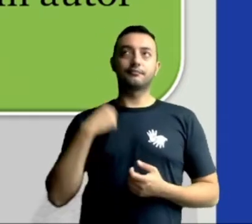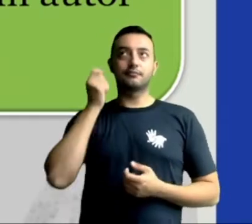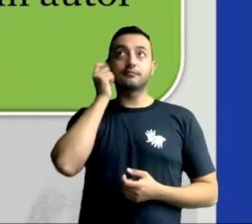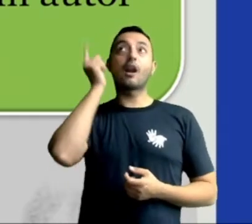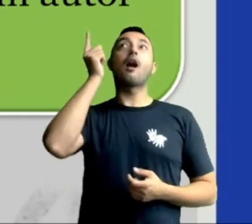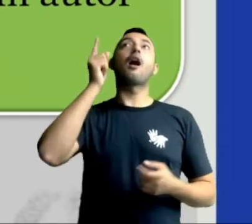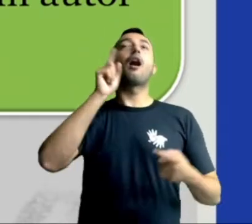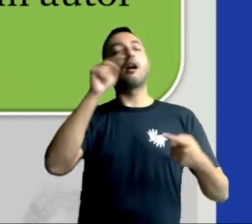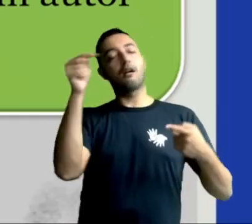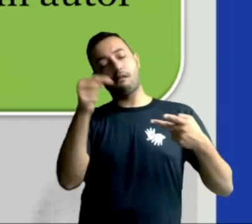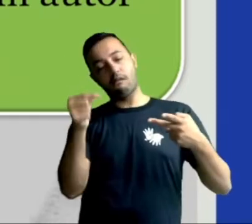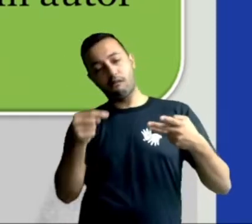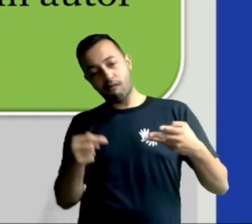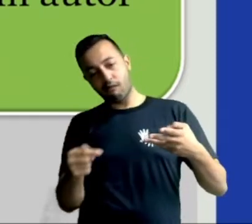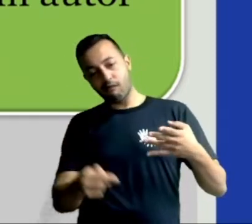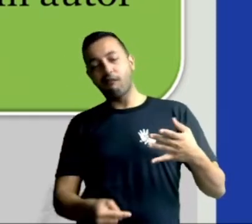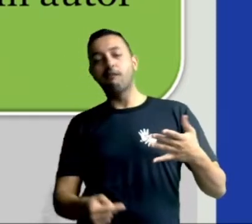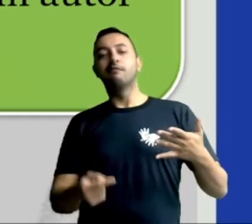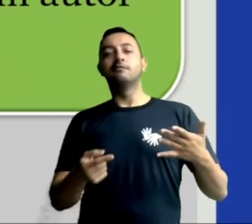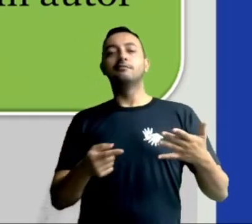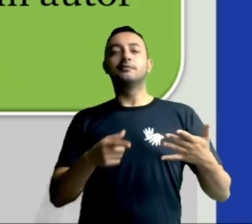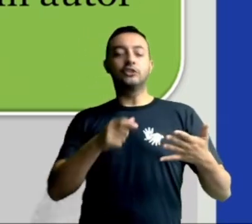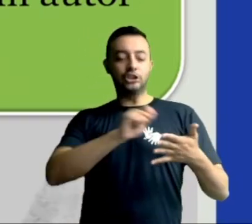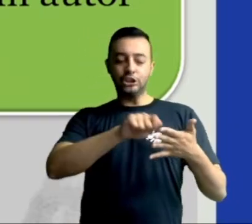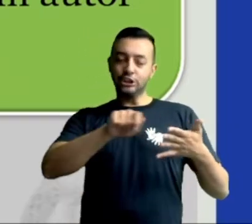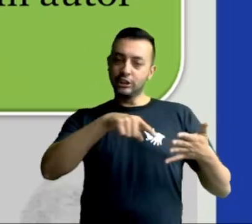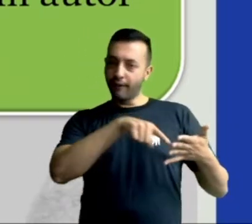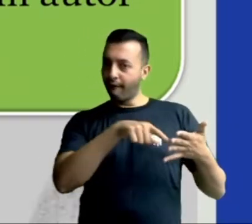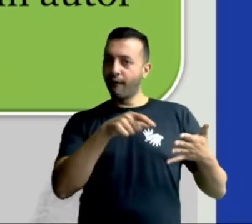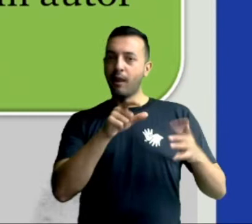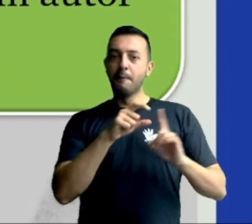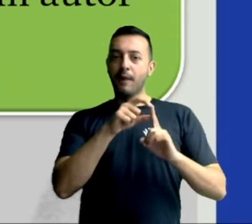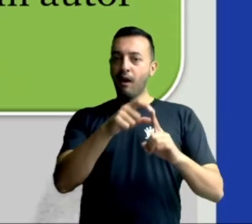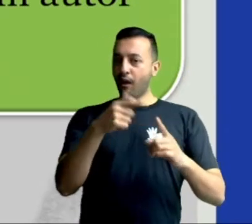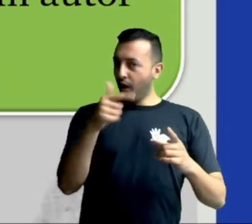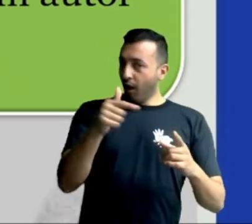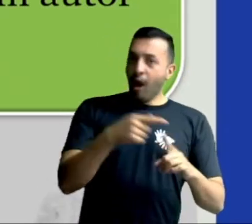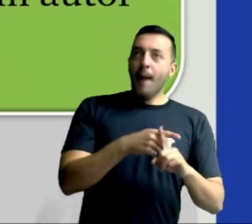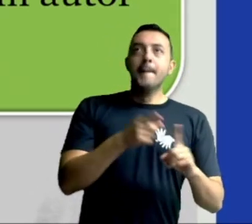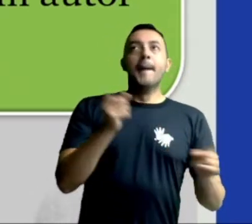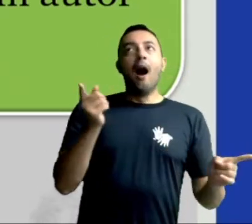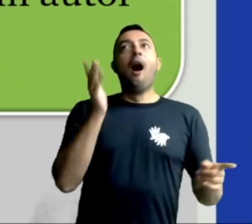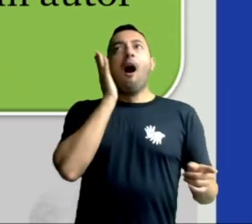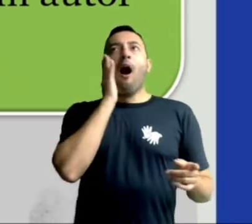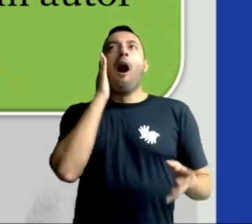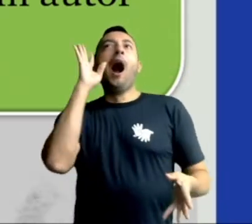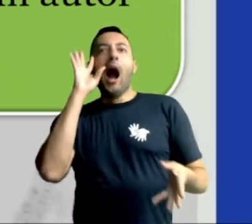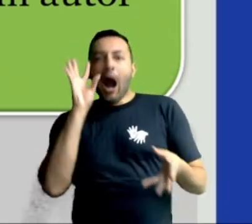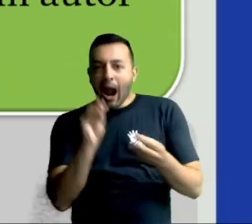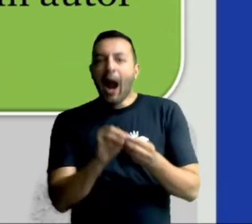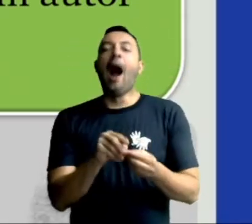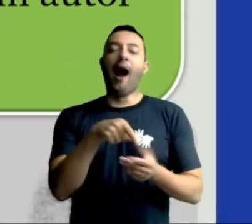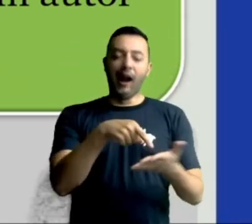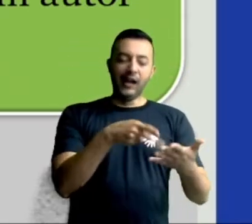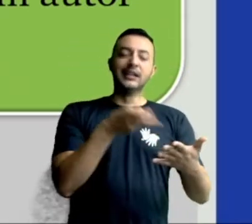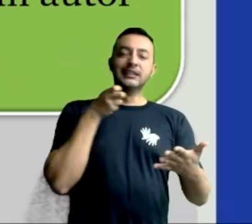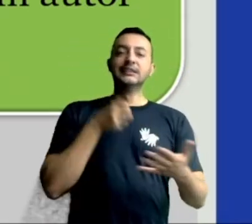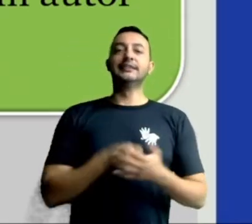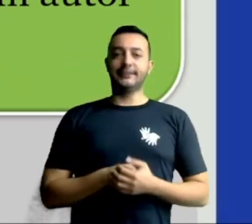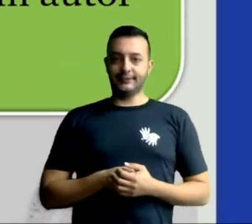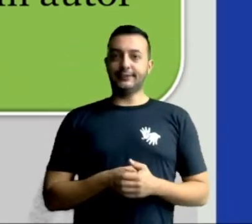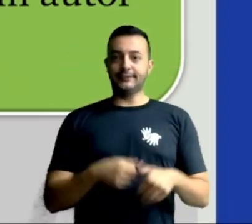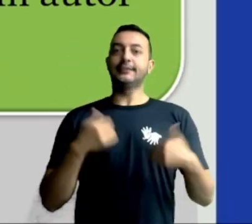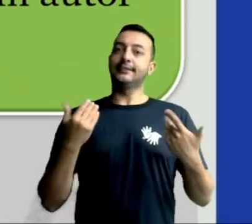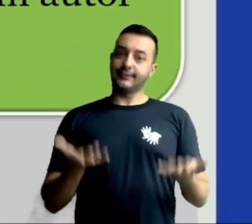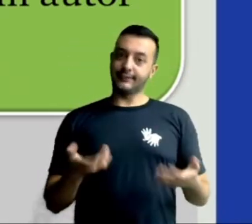e inferências que realizamos e que não está escrito em palavras no texto. Então, o que é que isso quer dizer, gente? A gente